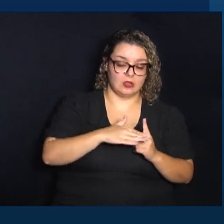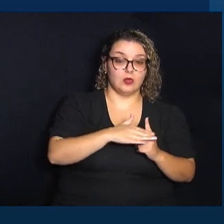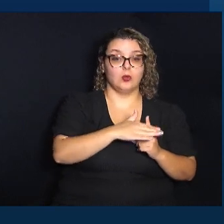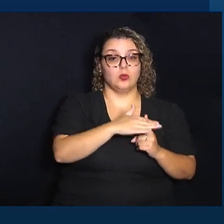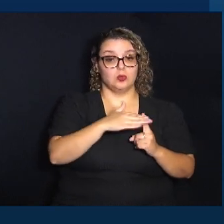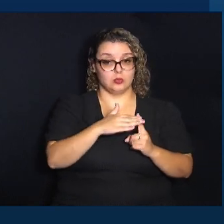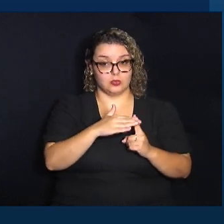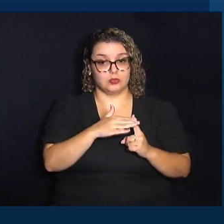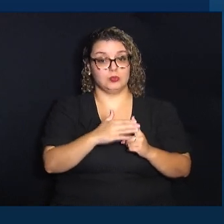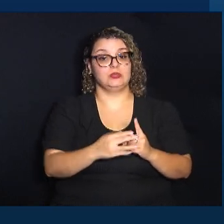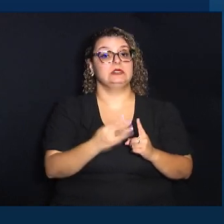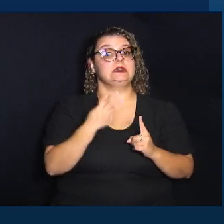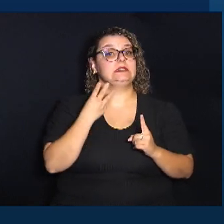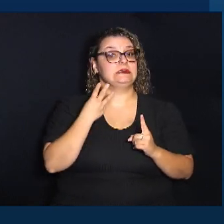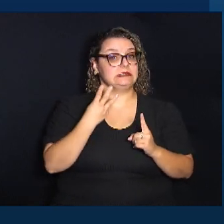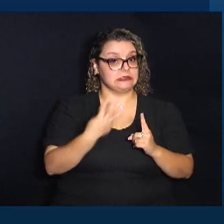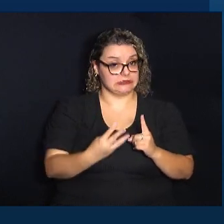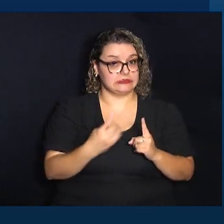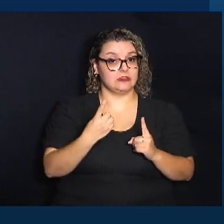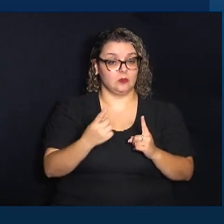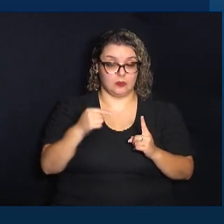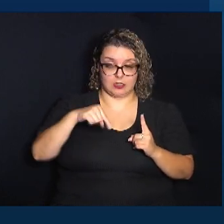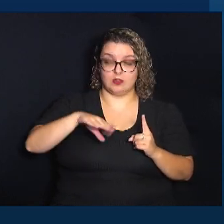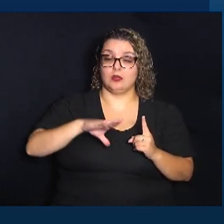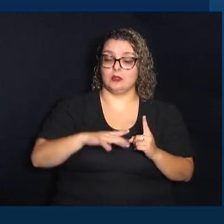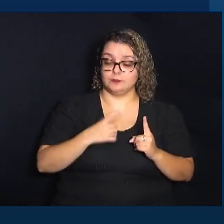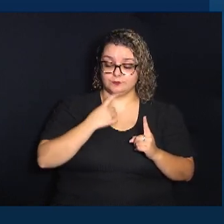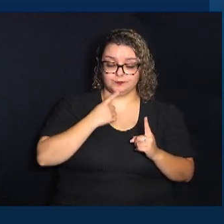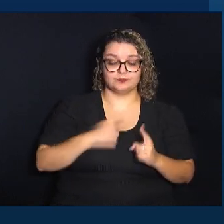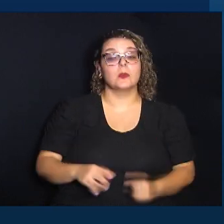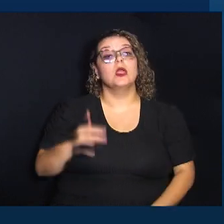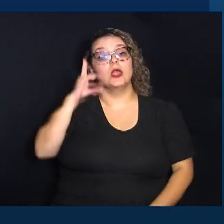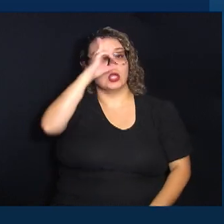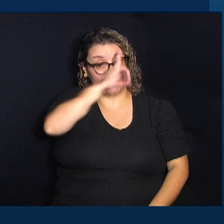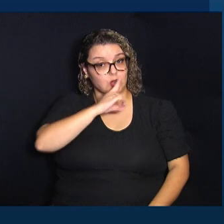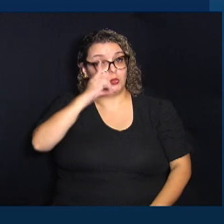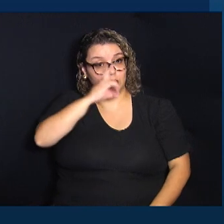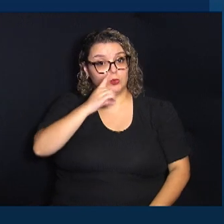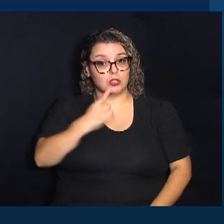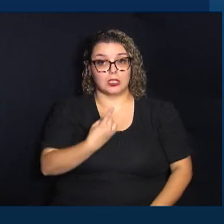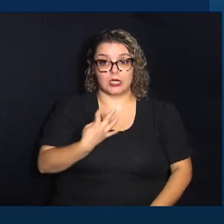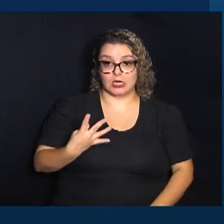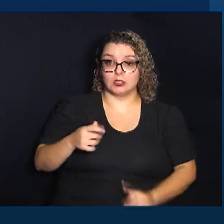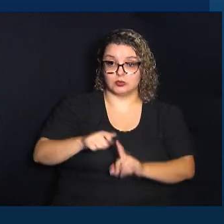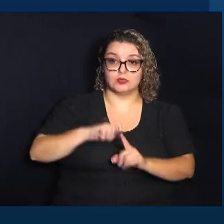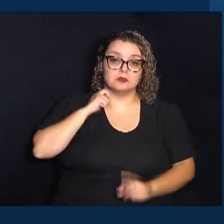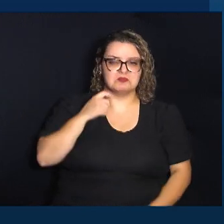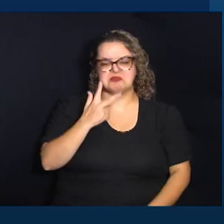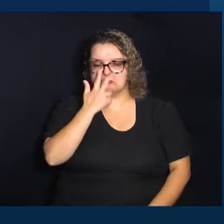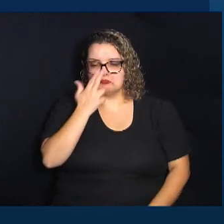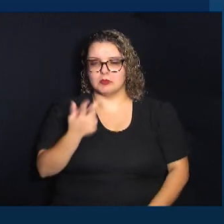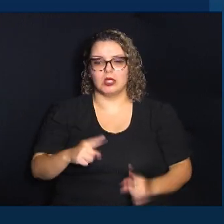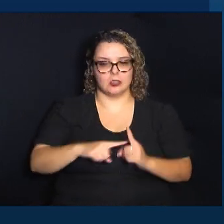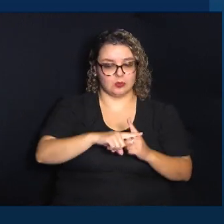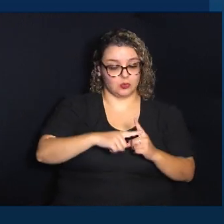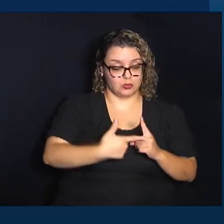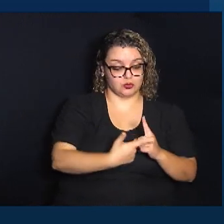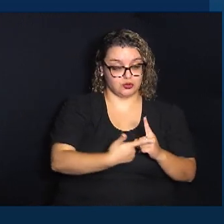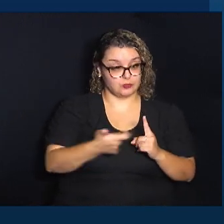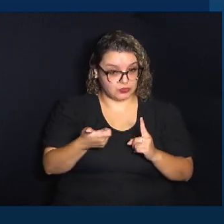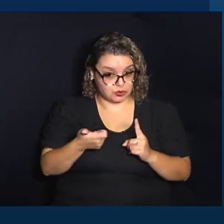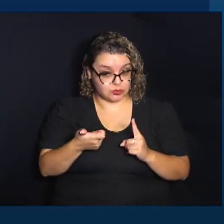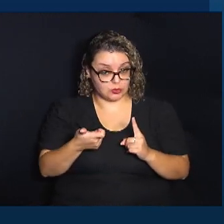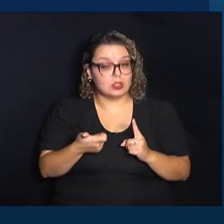temperatura sobe, podendo chegar aos 31 graus. E no domingo, temperatura parecida, com mínima de 21